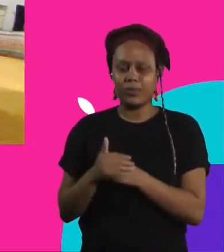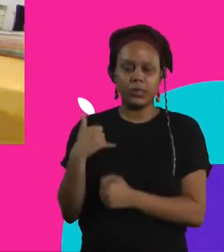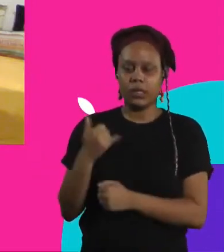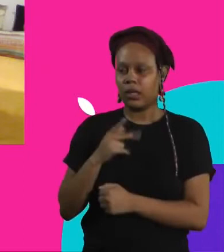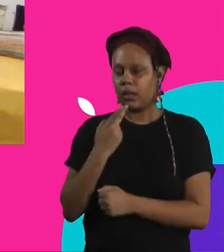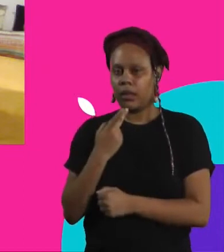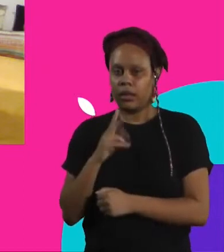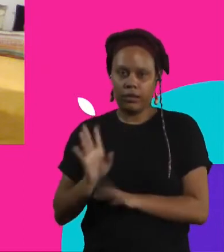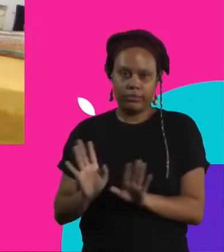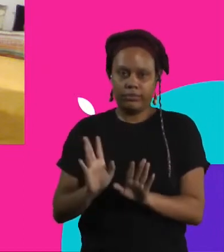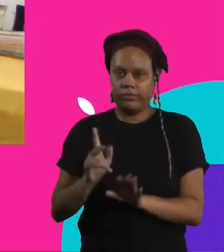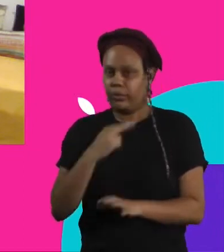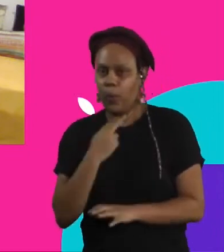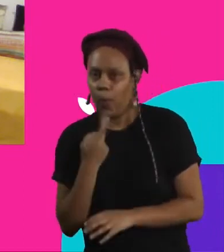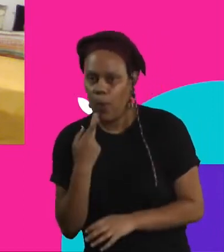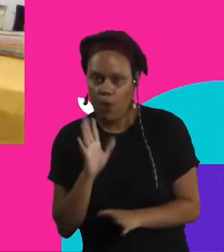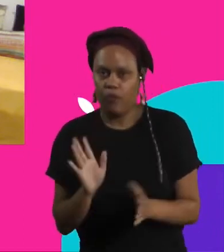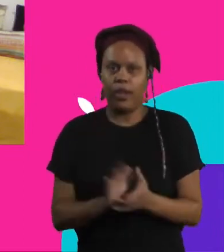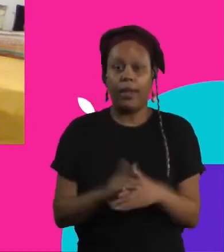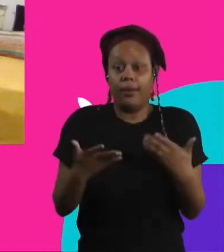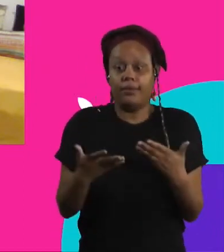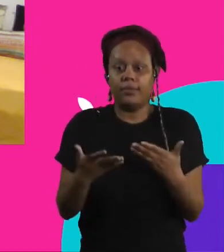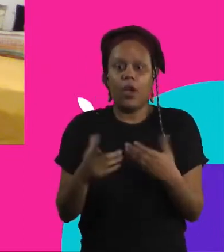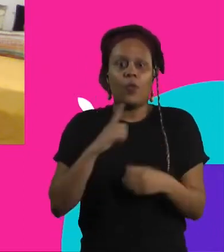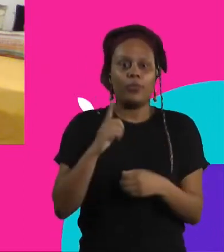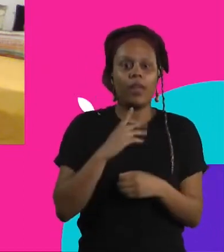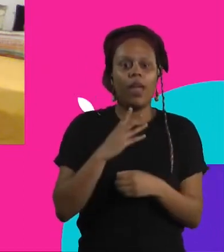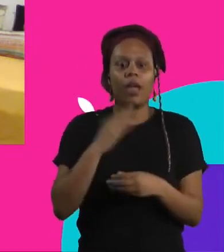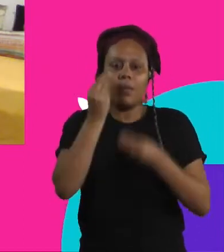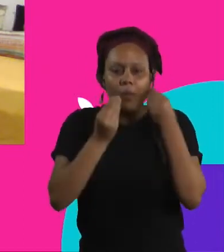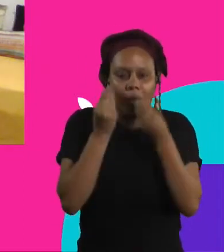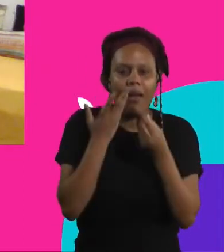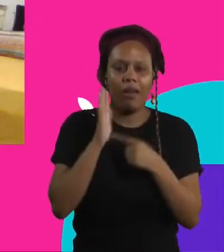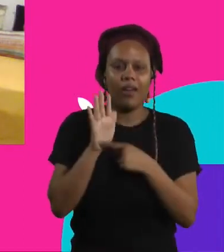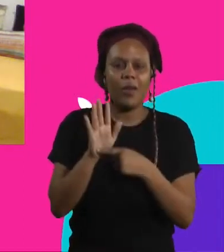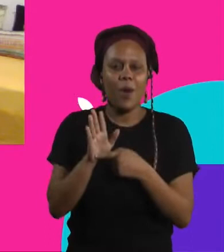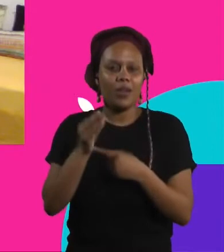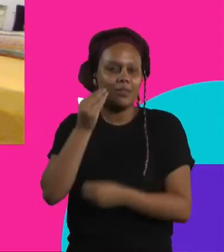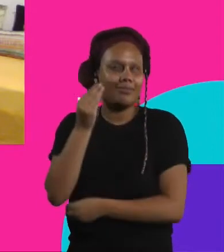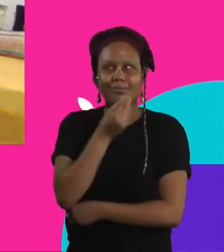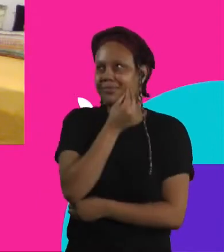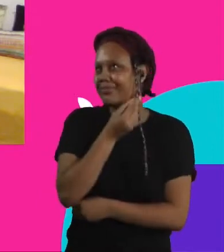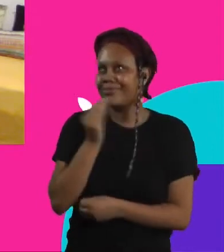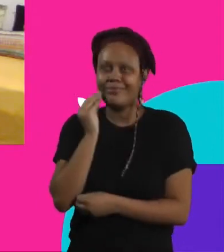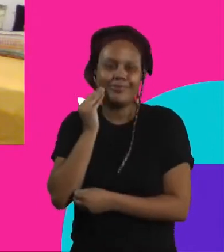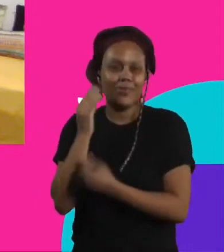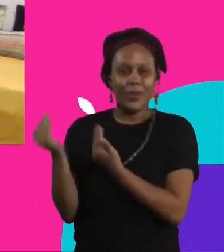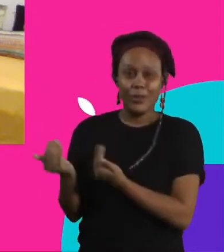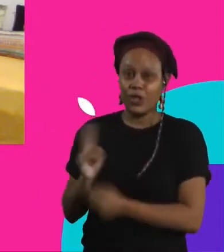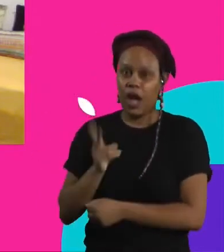vendem cremes anti-idade, anti-aging, como se fosse ruim envelhecer, como se fosse uma doença, né? A gente precisa rever